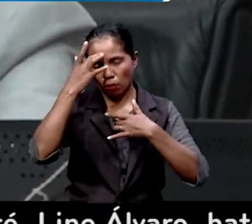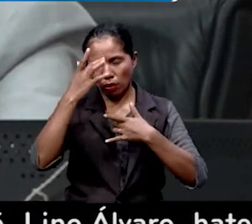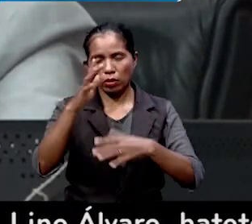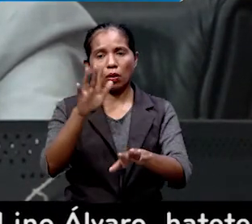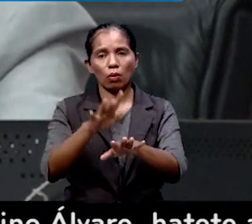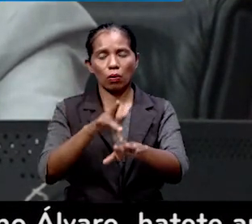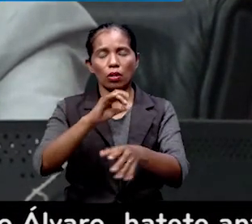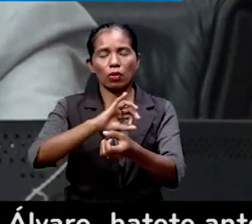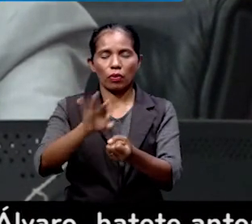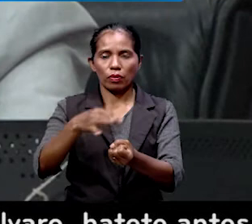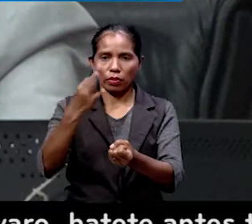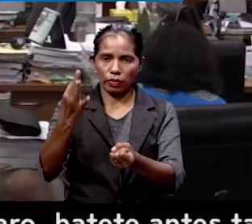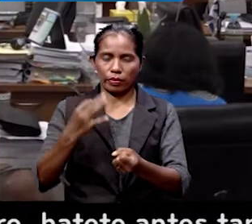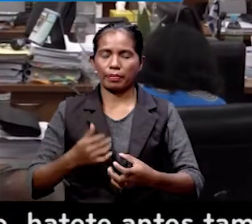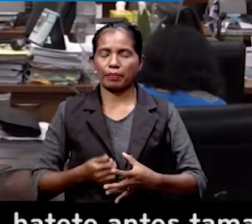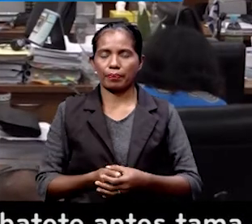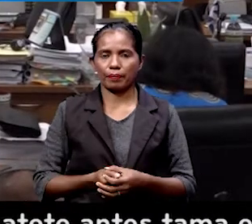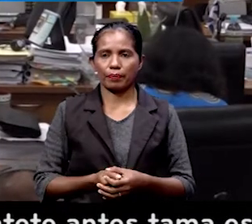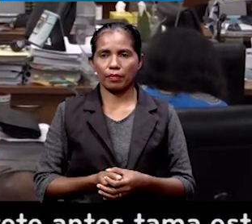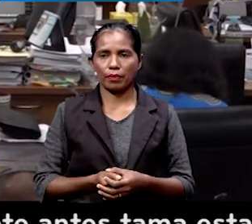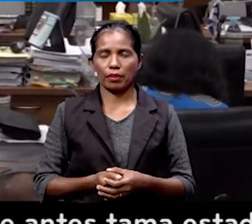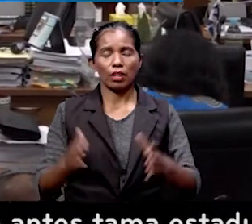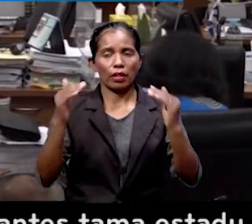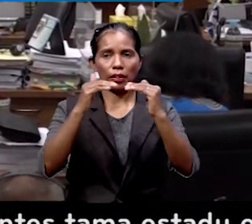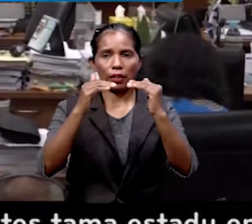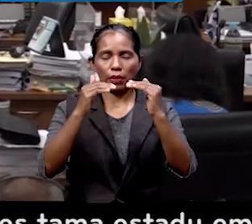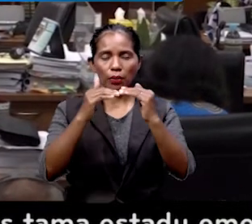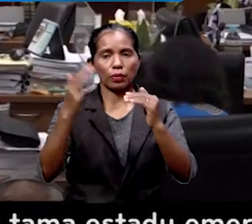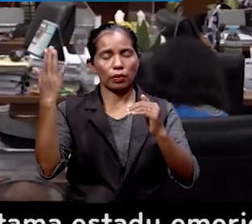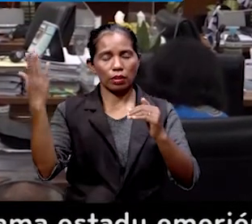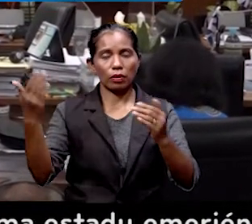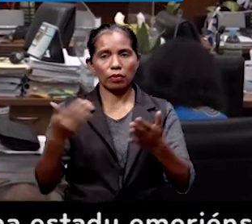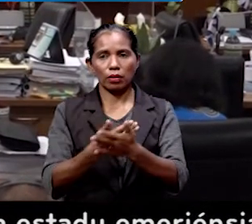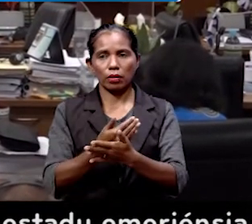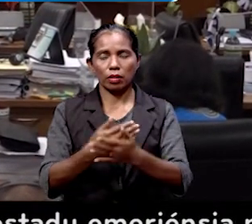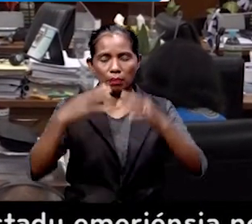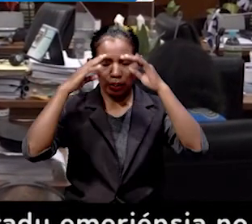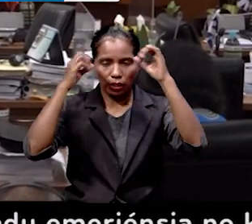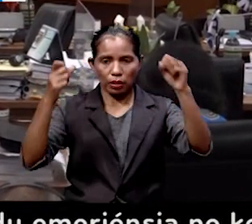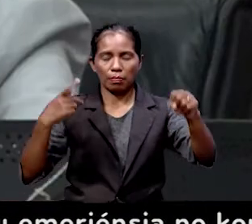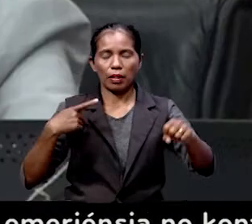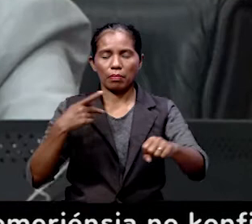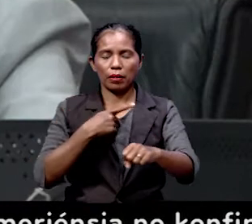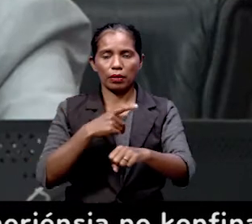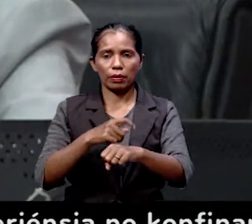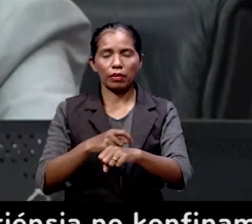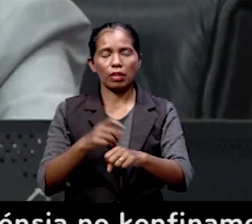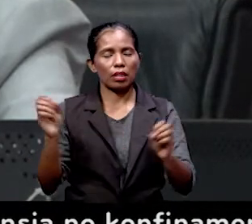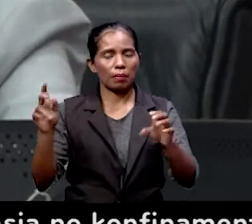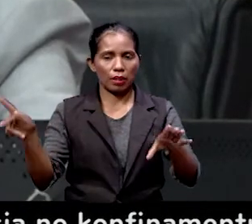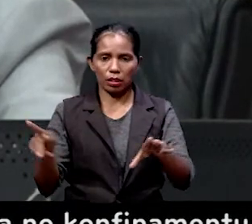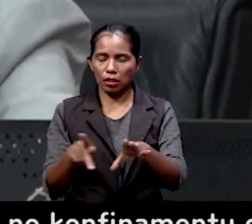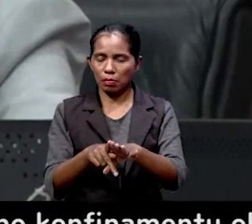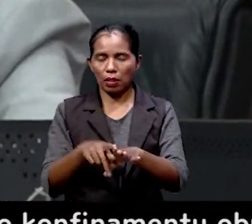-CoV-2, ca, covid-19. Iha, abertura, cessão legislativa, fone, presidente, parlamento, la, marca, presenza,